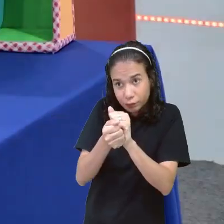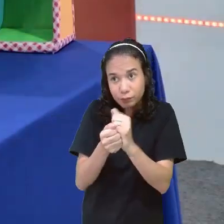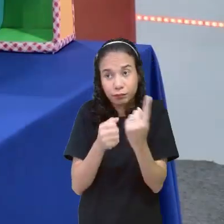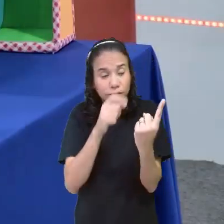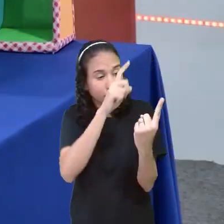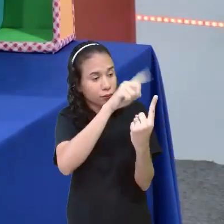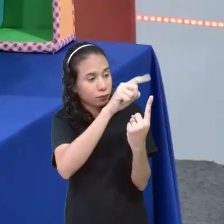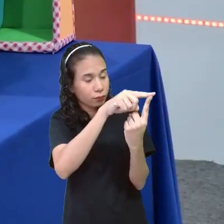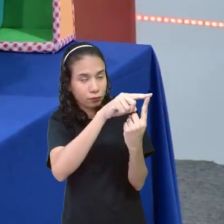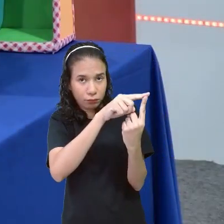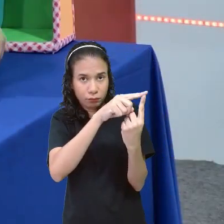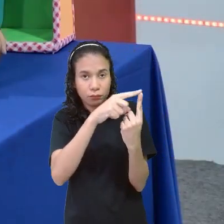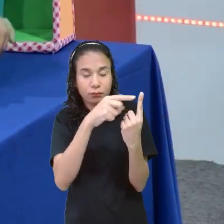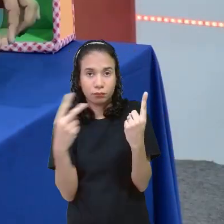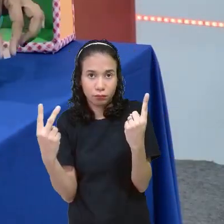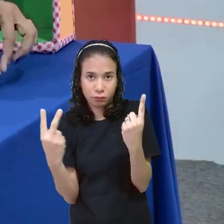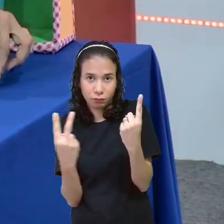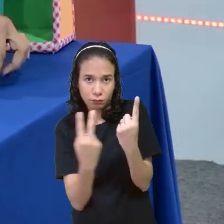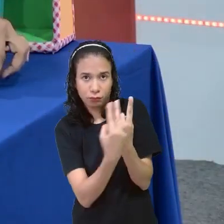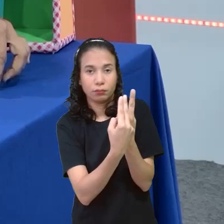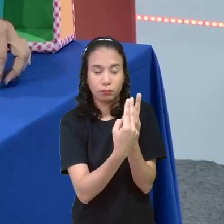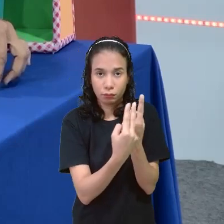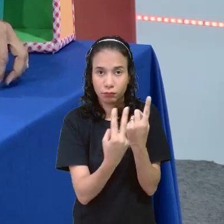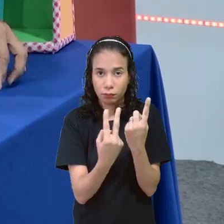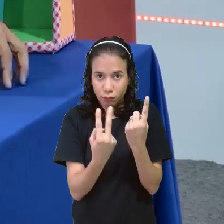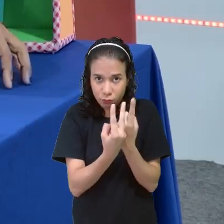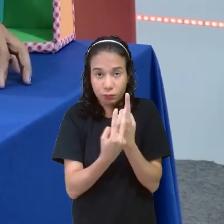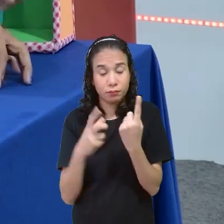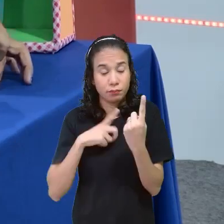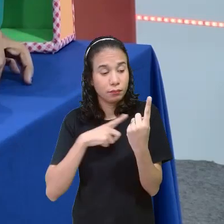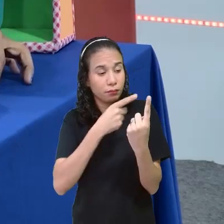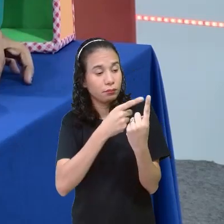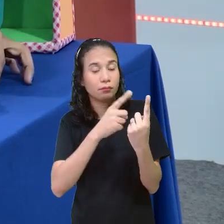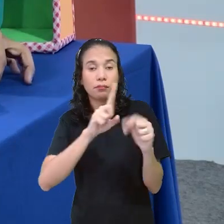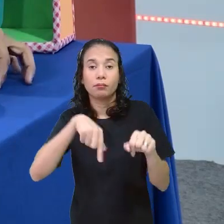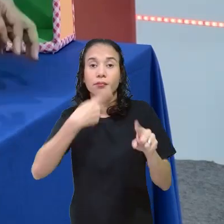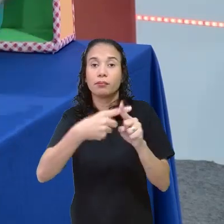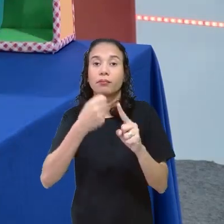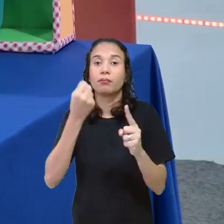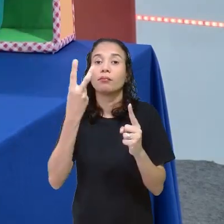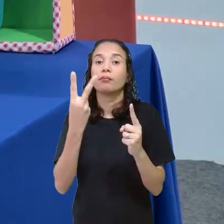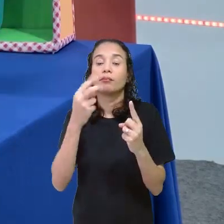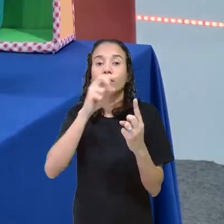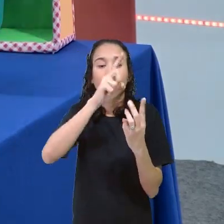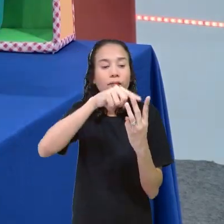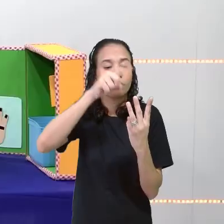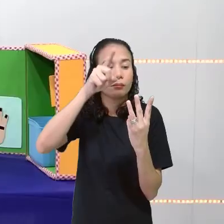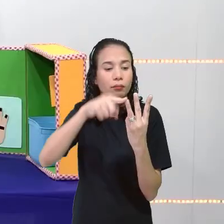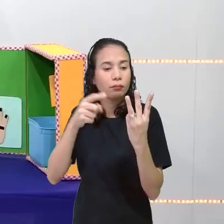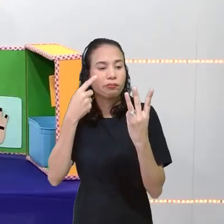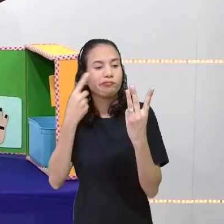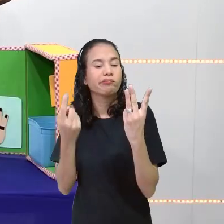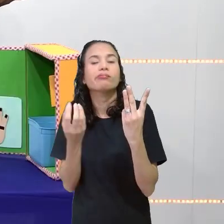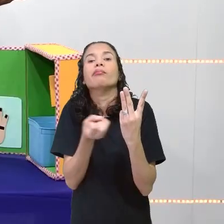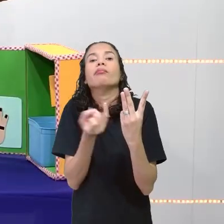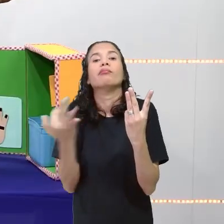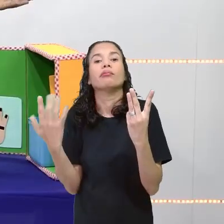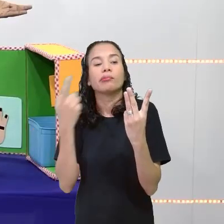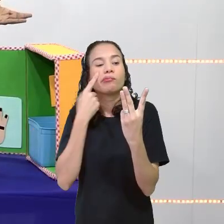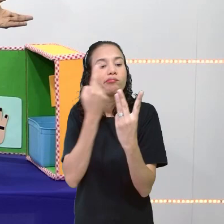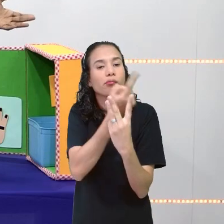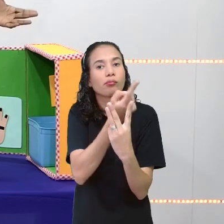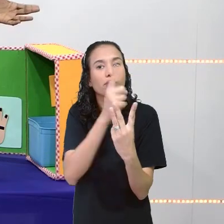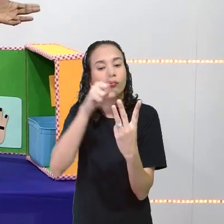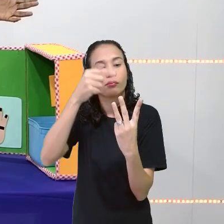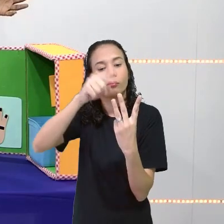um, juntei mais dois. Ou eu juntei, eu tinha um e acrescentei mais dois. Com quantos eu vou ficar no final? Olha